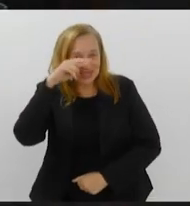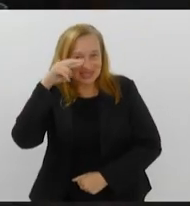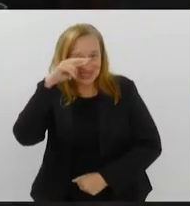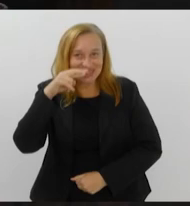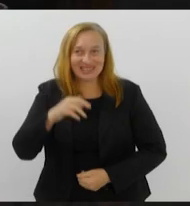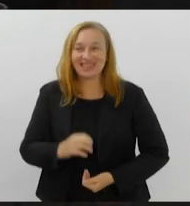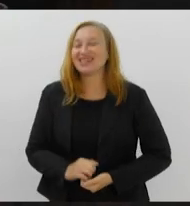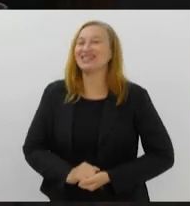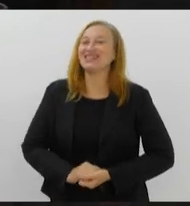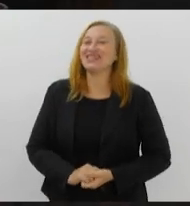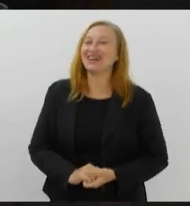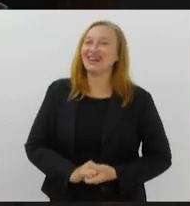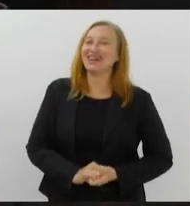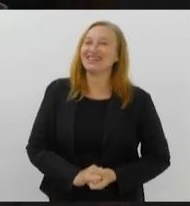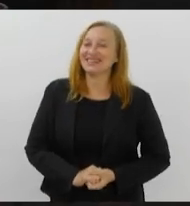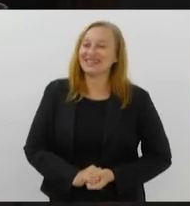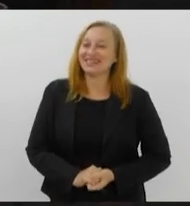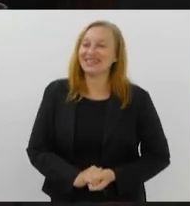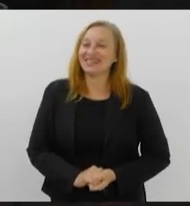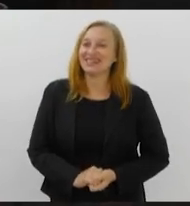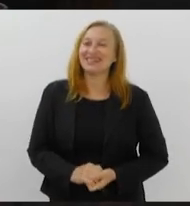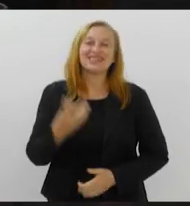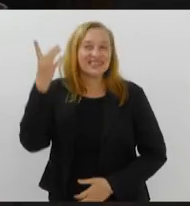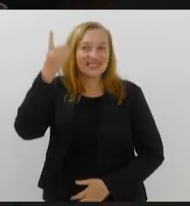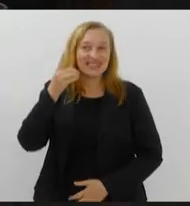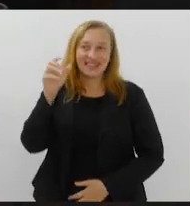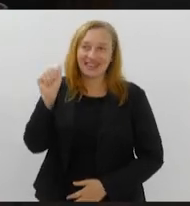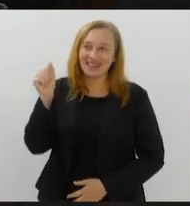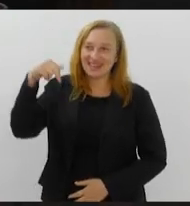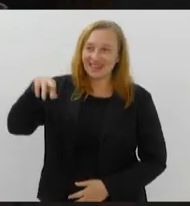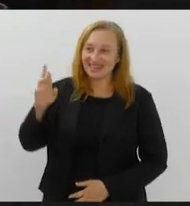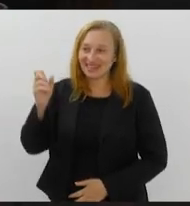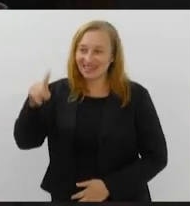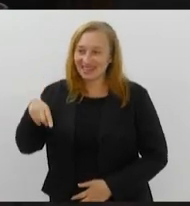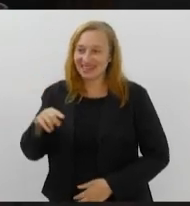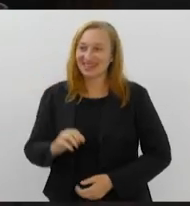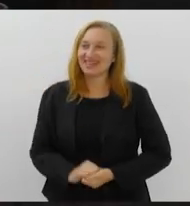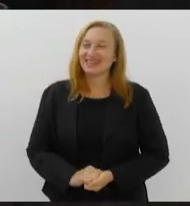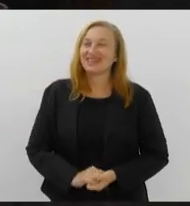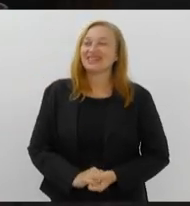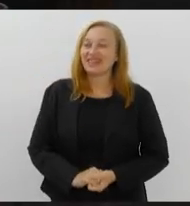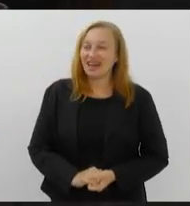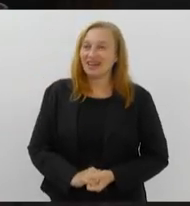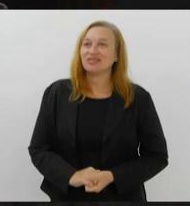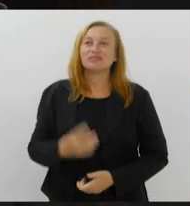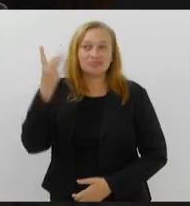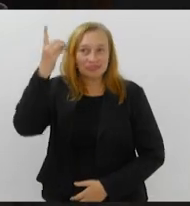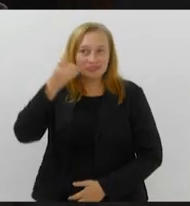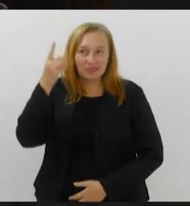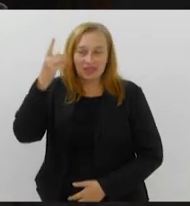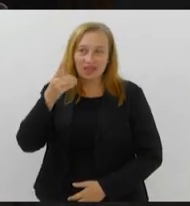Financeira e Controle, deputado André Correia, deputado Carlos Macedo.